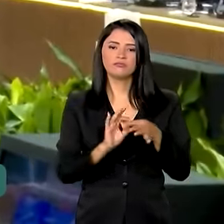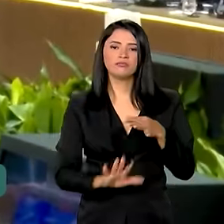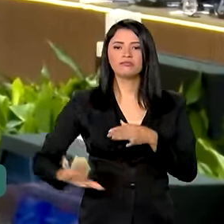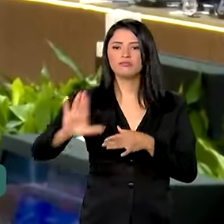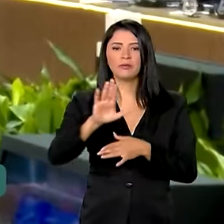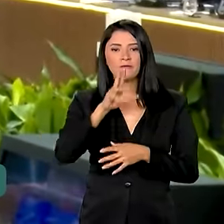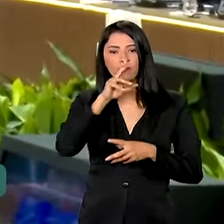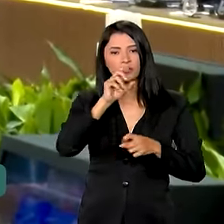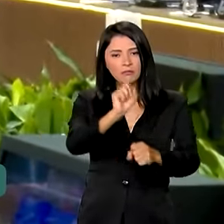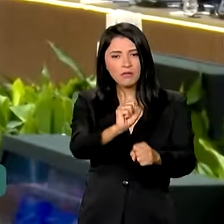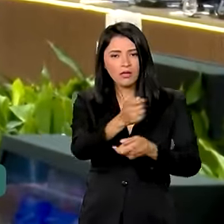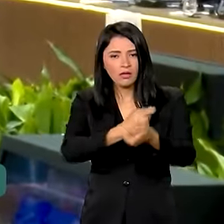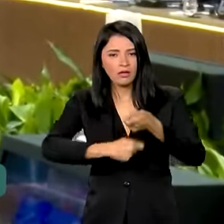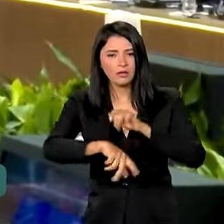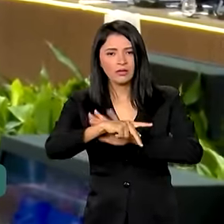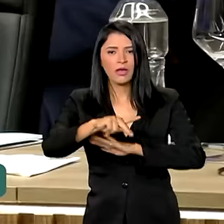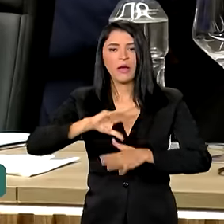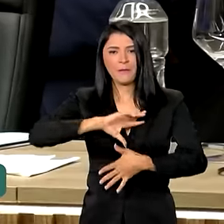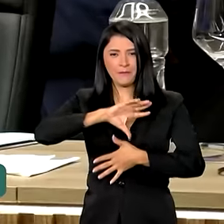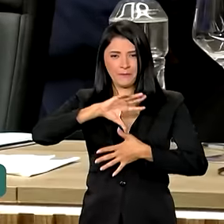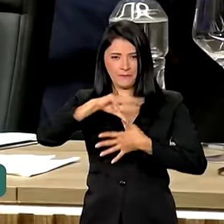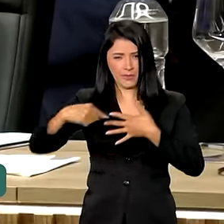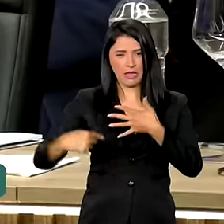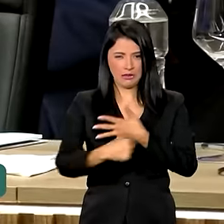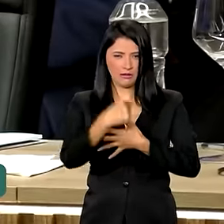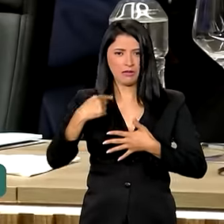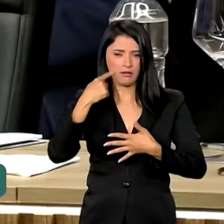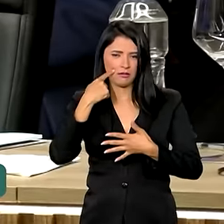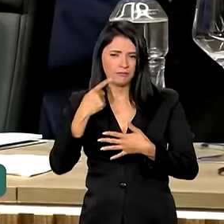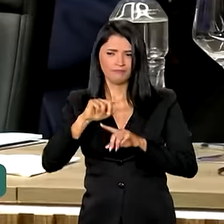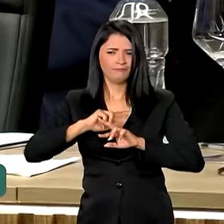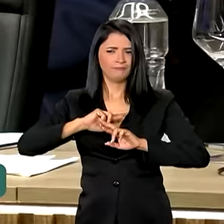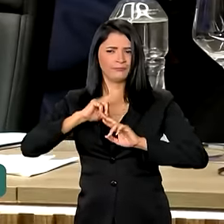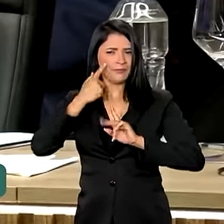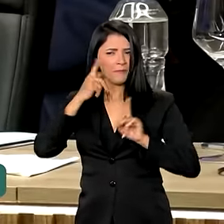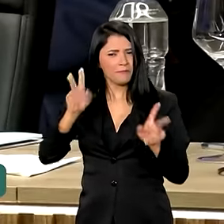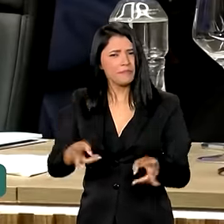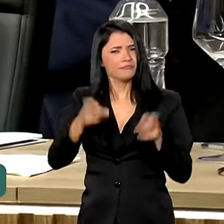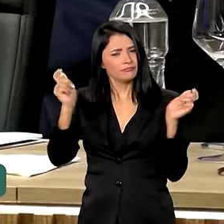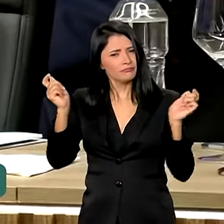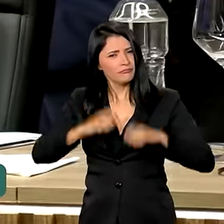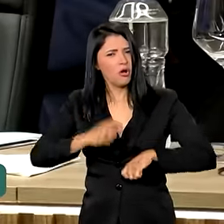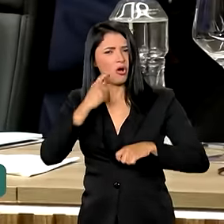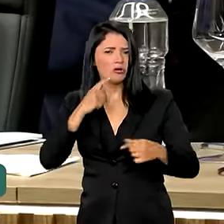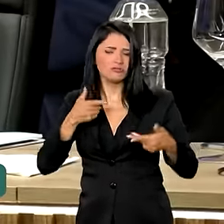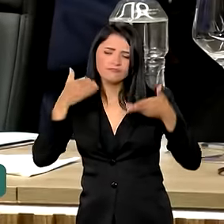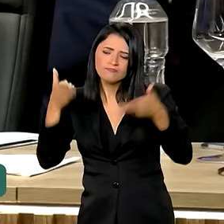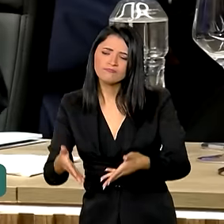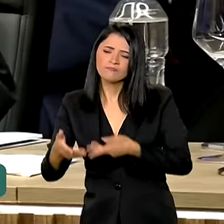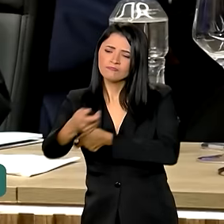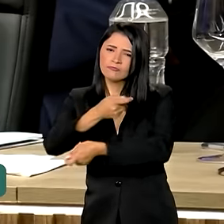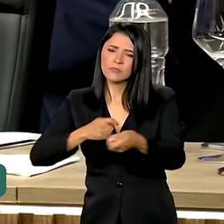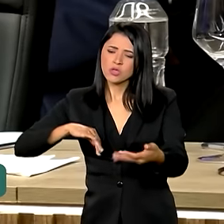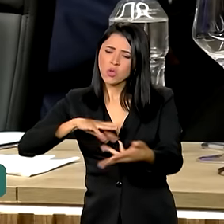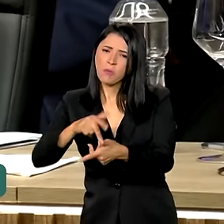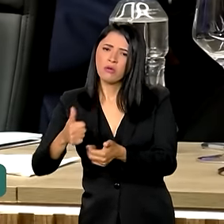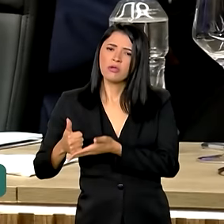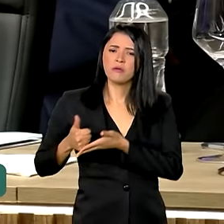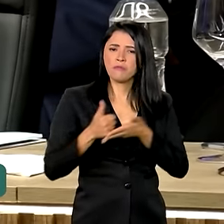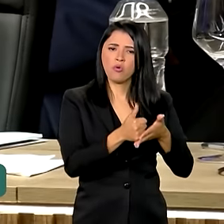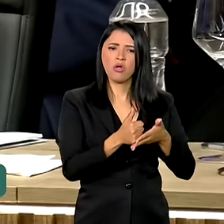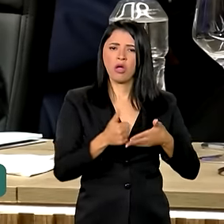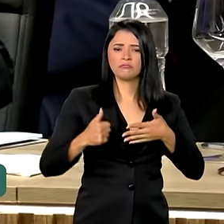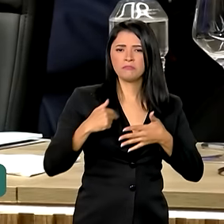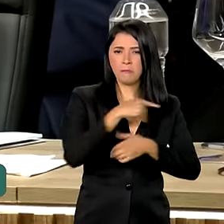para o fortalecimento econômico da América do Sul. Não vejo contradição entre participar da economia global e cooperar entre